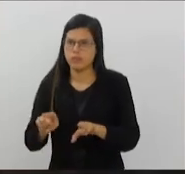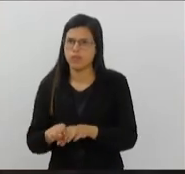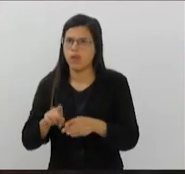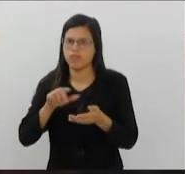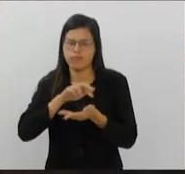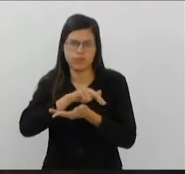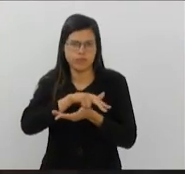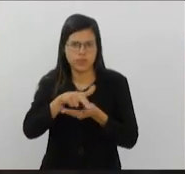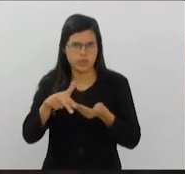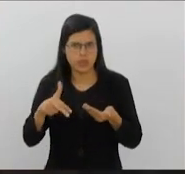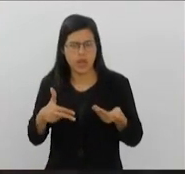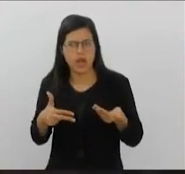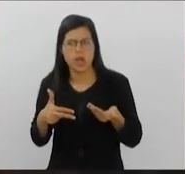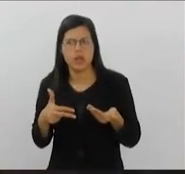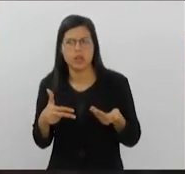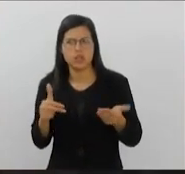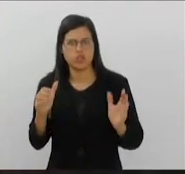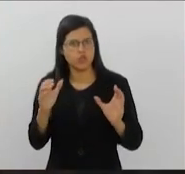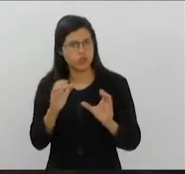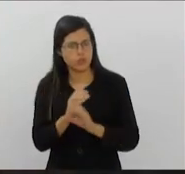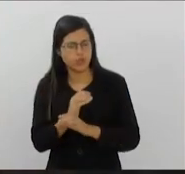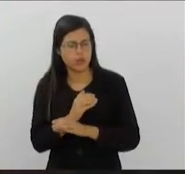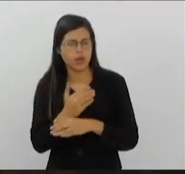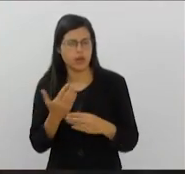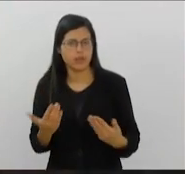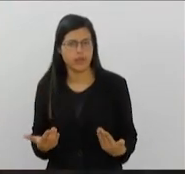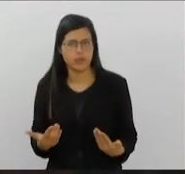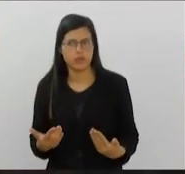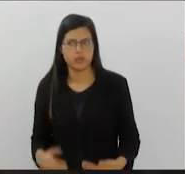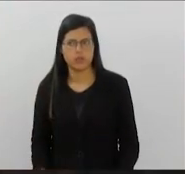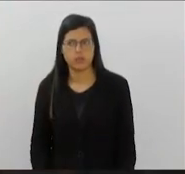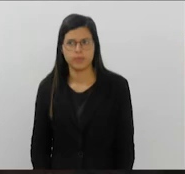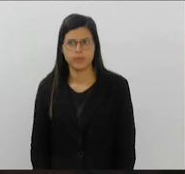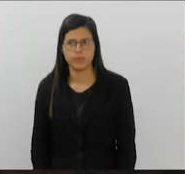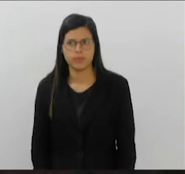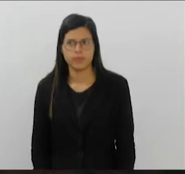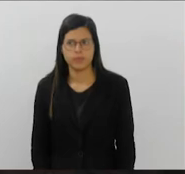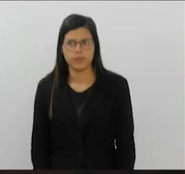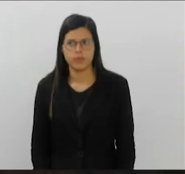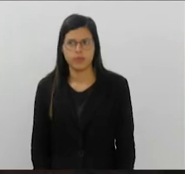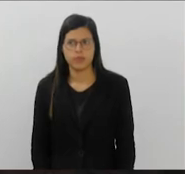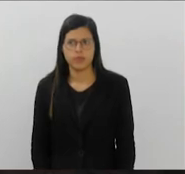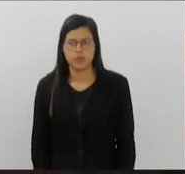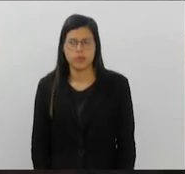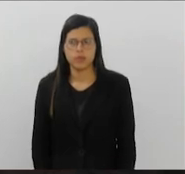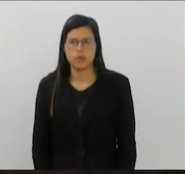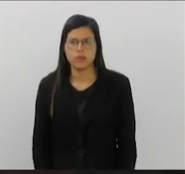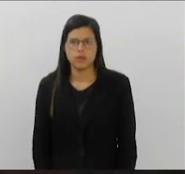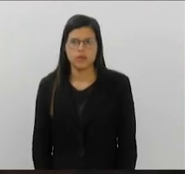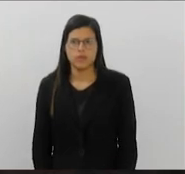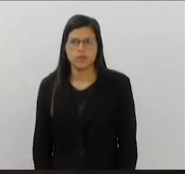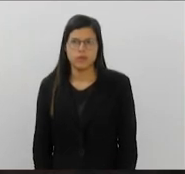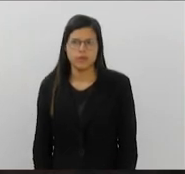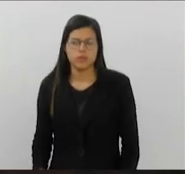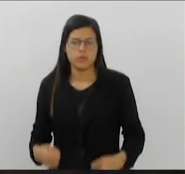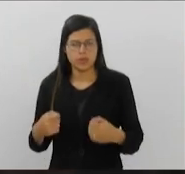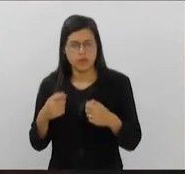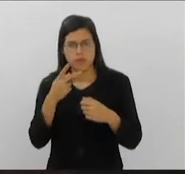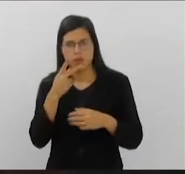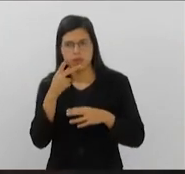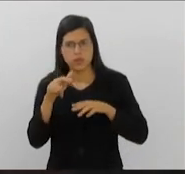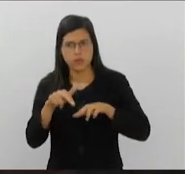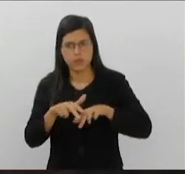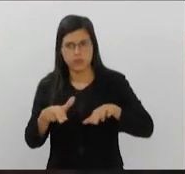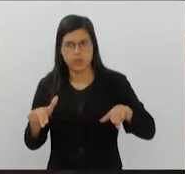de integralidade, e, sobretudo, não dá para falar sobre diversidade sem falar